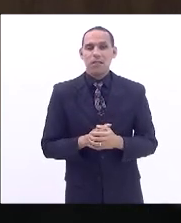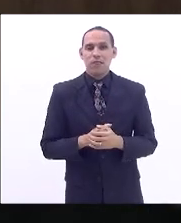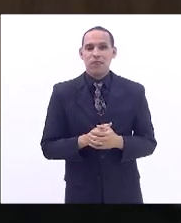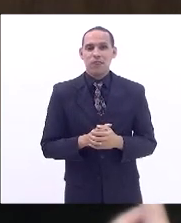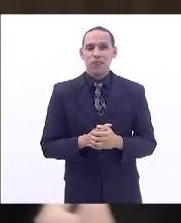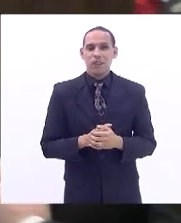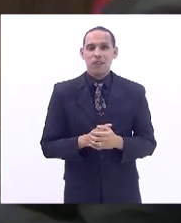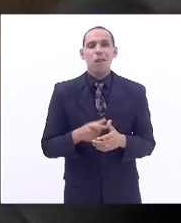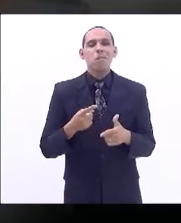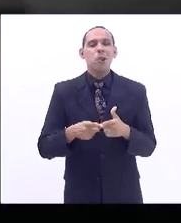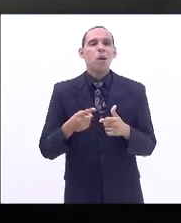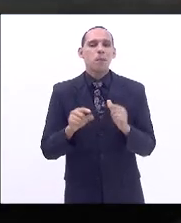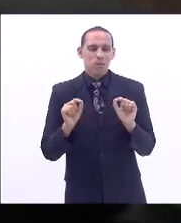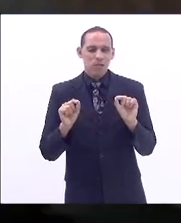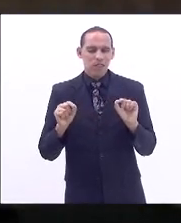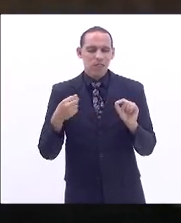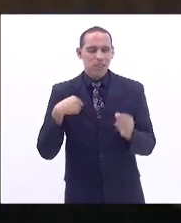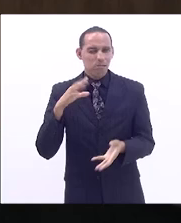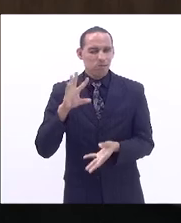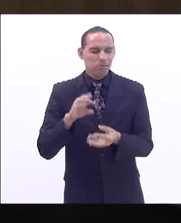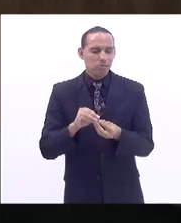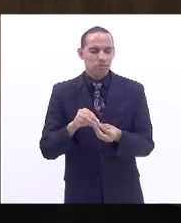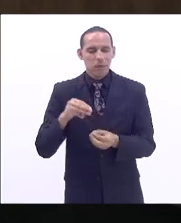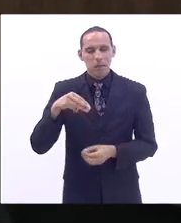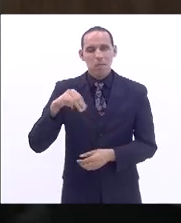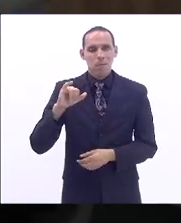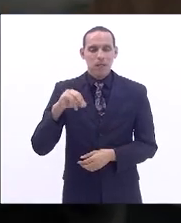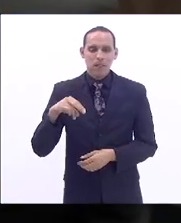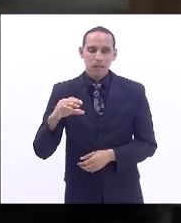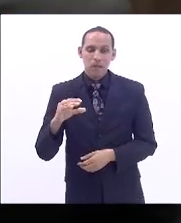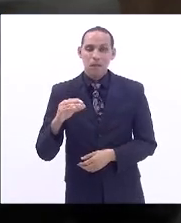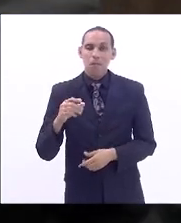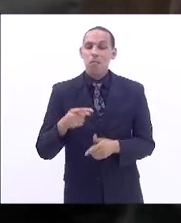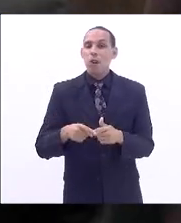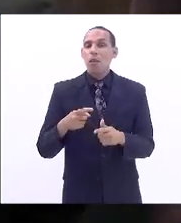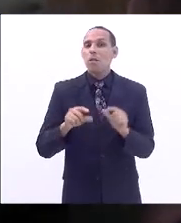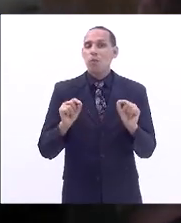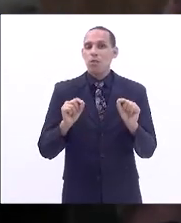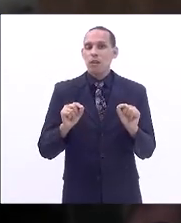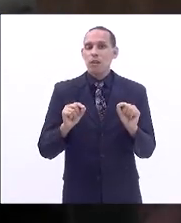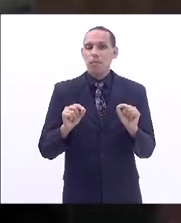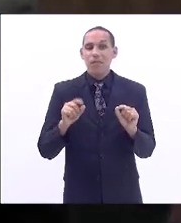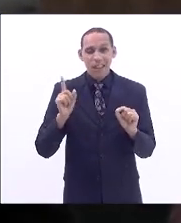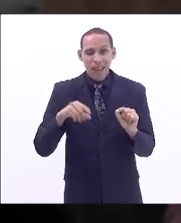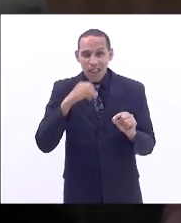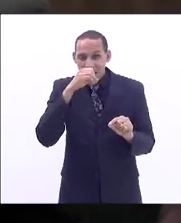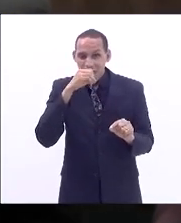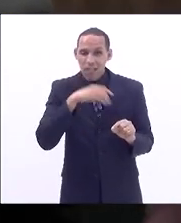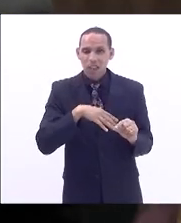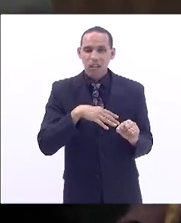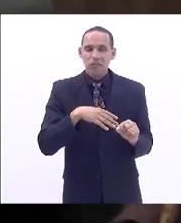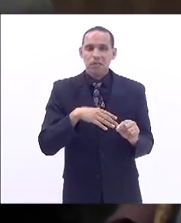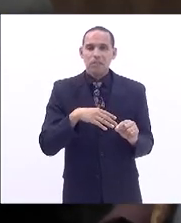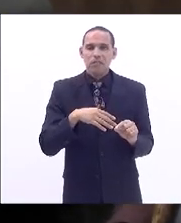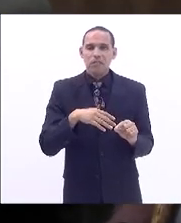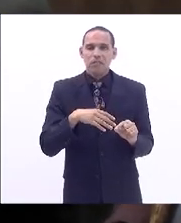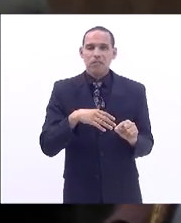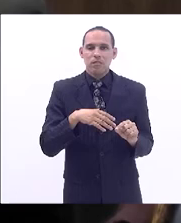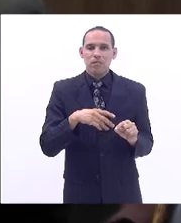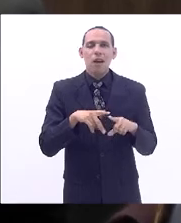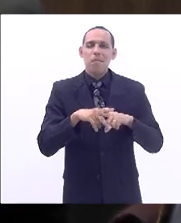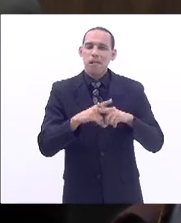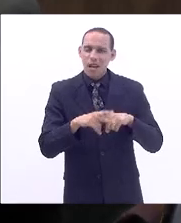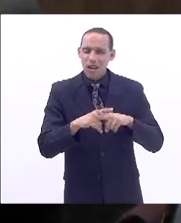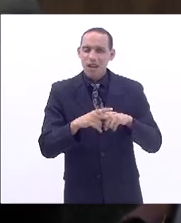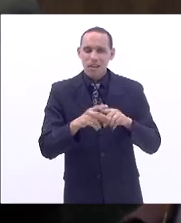possibilidade só que um grande problema deixou só concluir Deputado make além da gente ver uma forma exacerbada aqui da manutenção